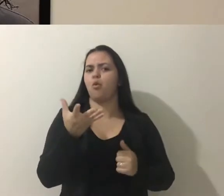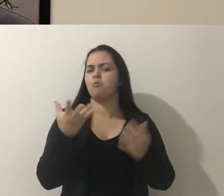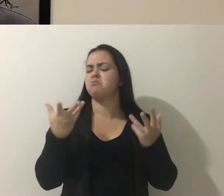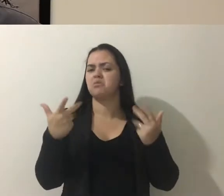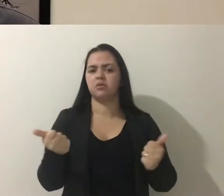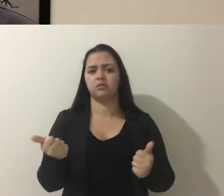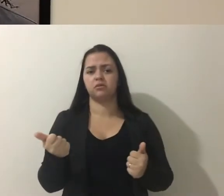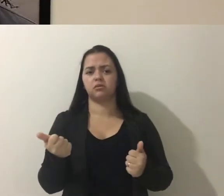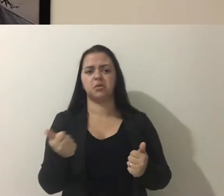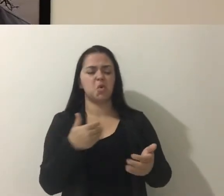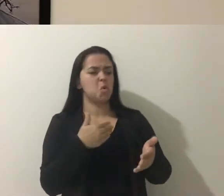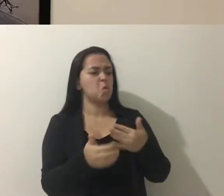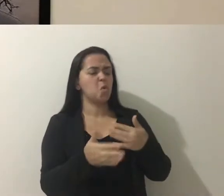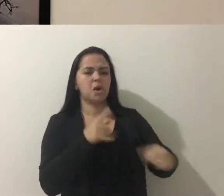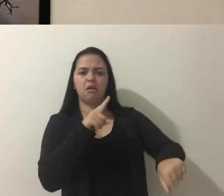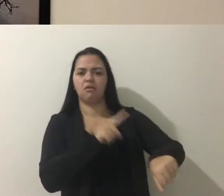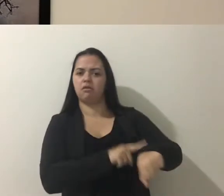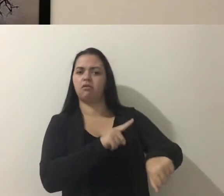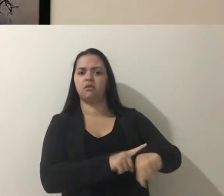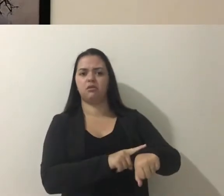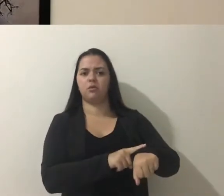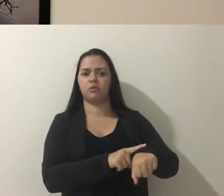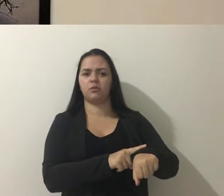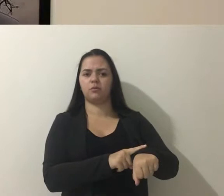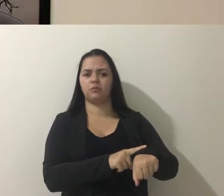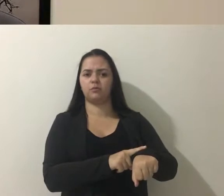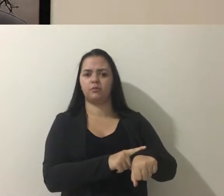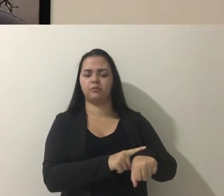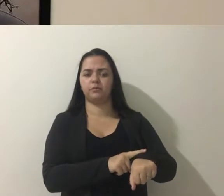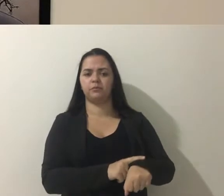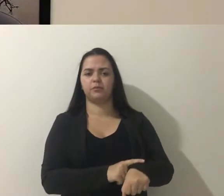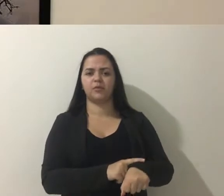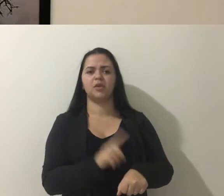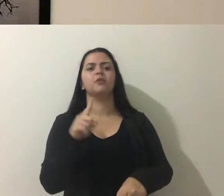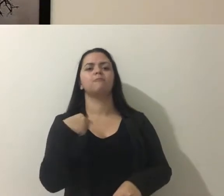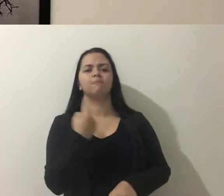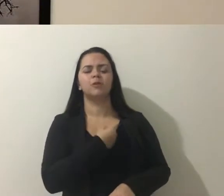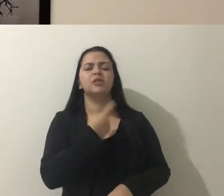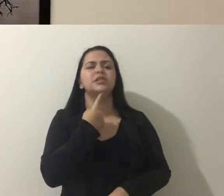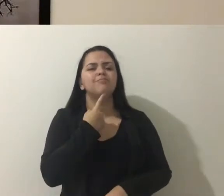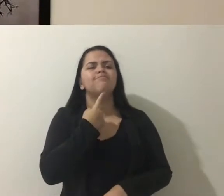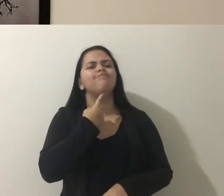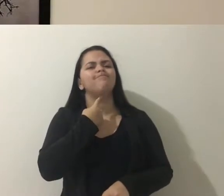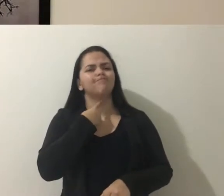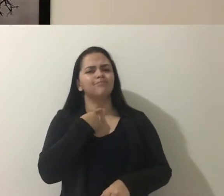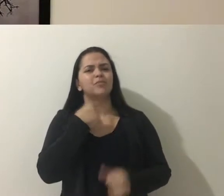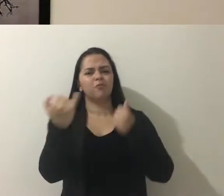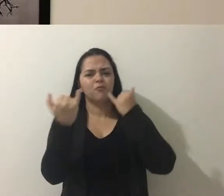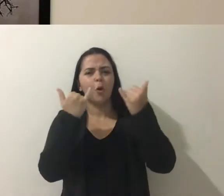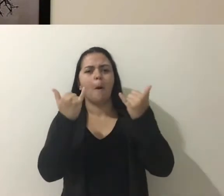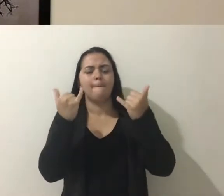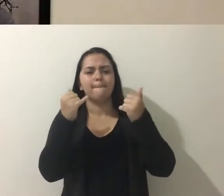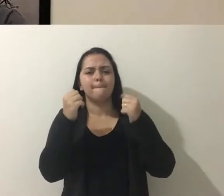Independente da circunstância, em qualquer que seja a situação, nós desejamos